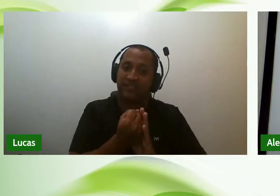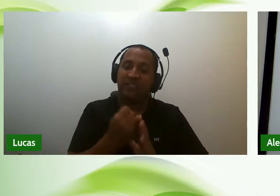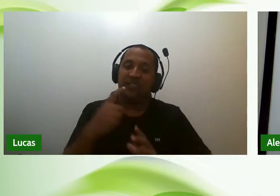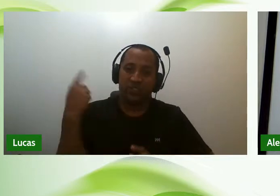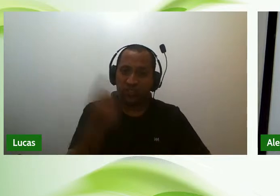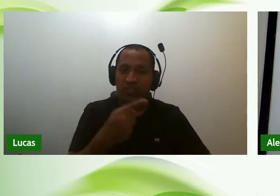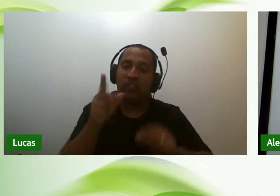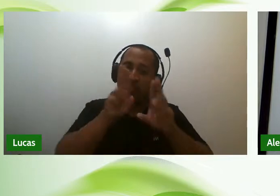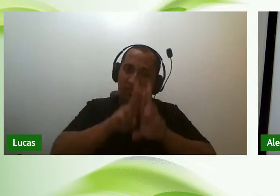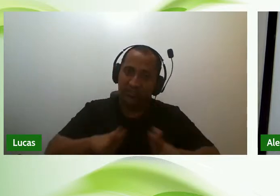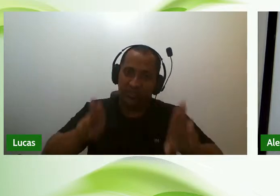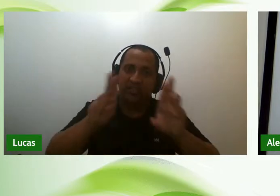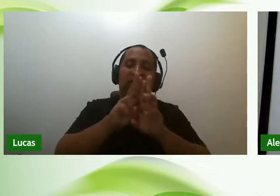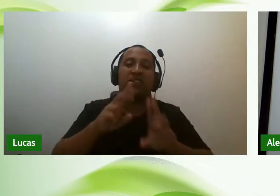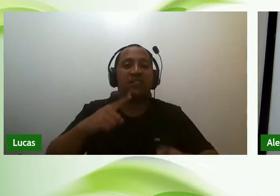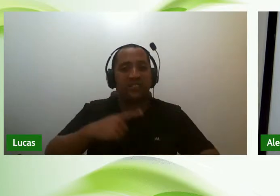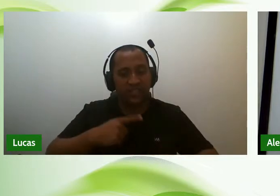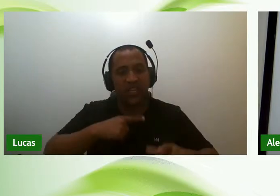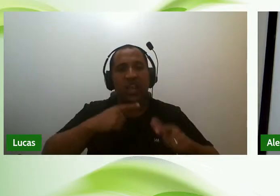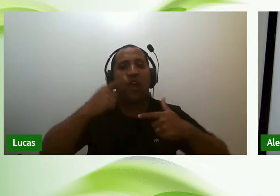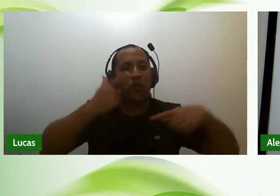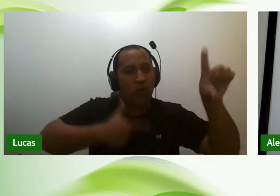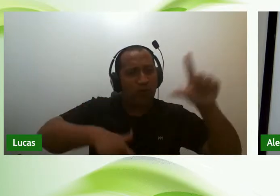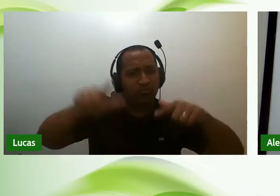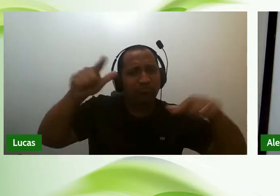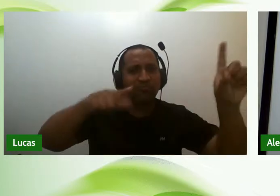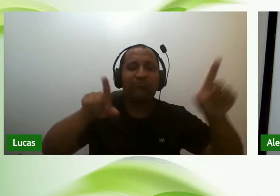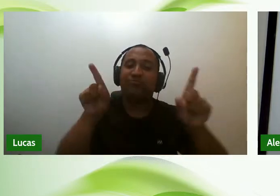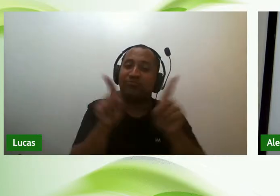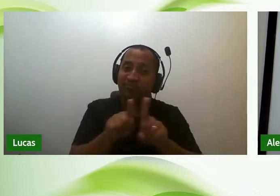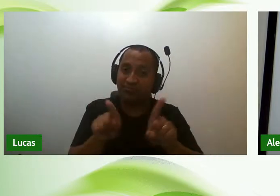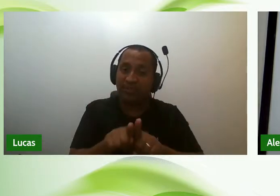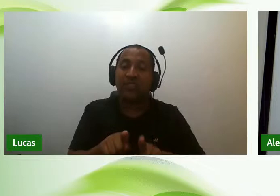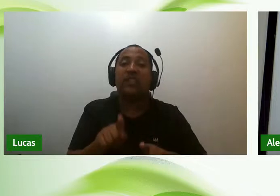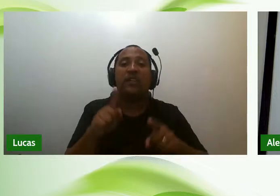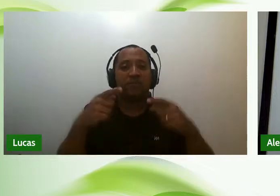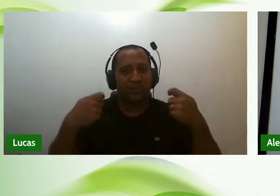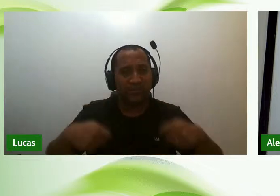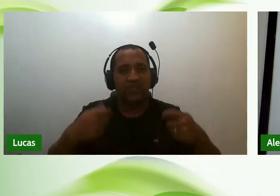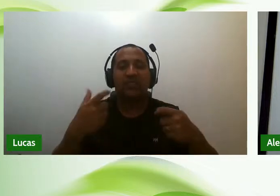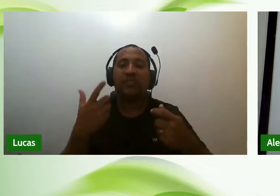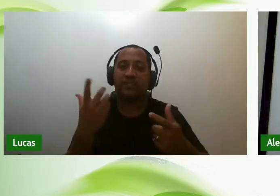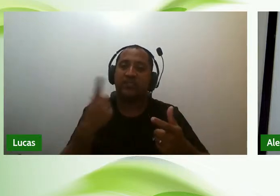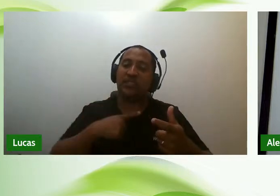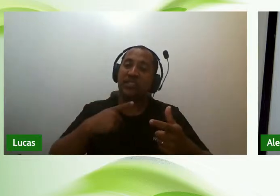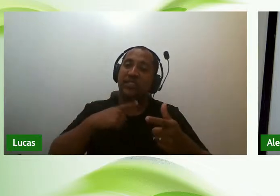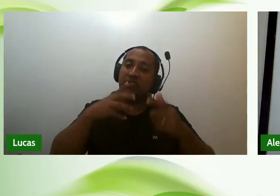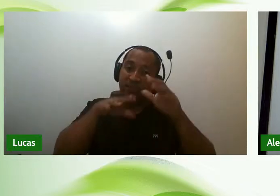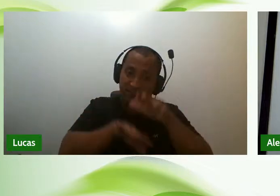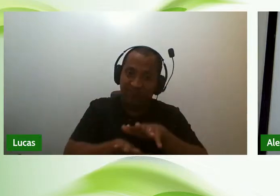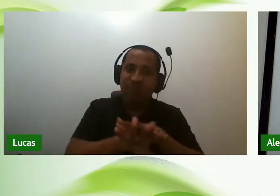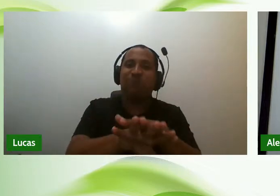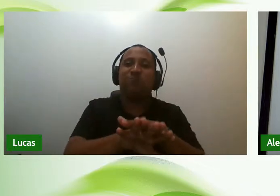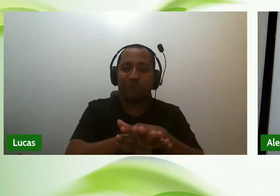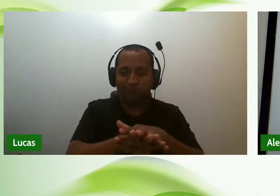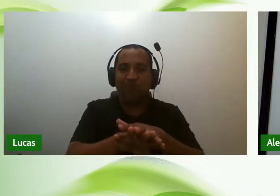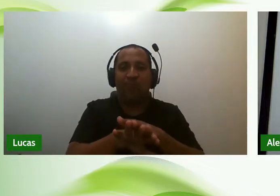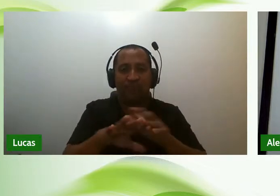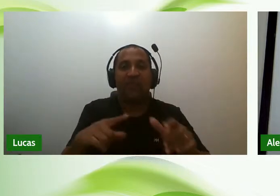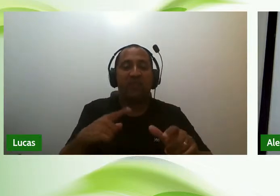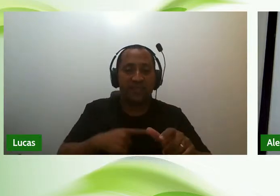essa universidade e muitas outras universidades incluírem no acesso